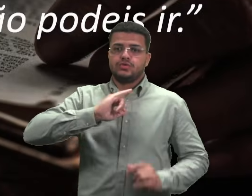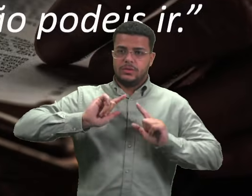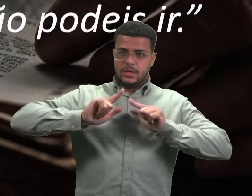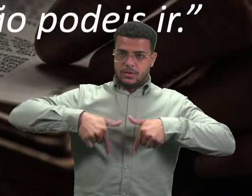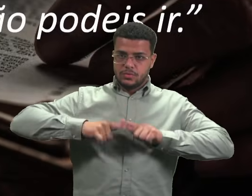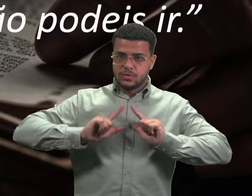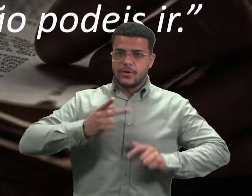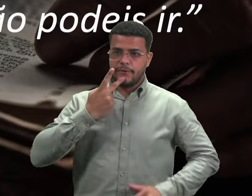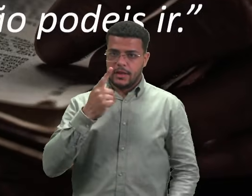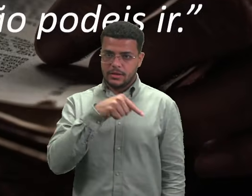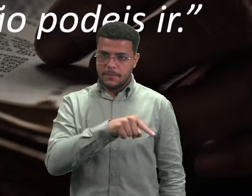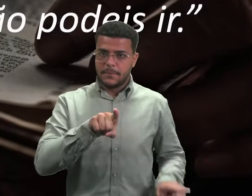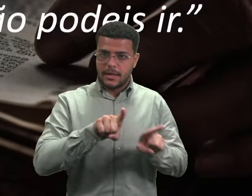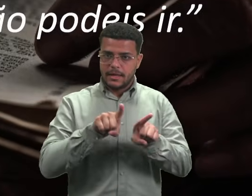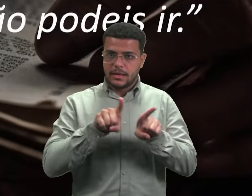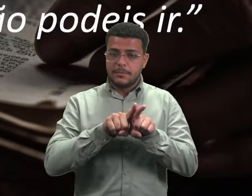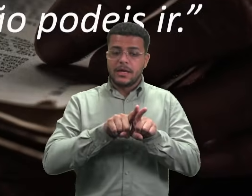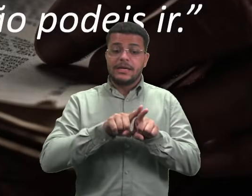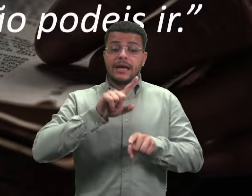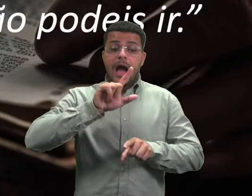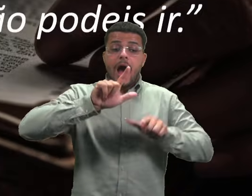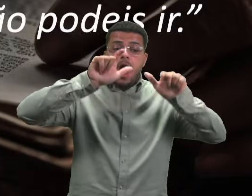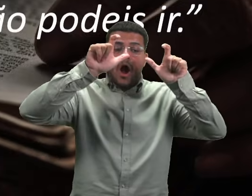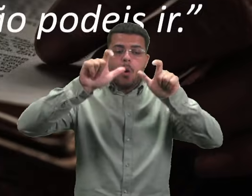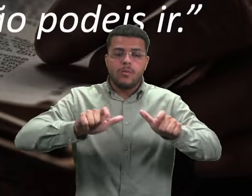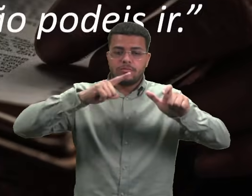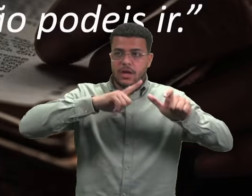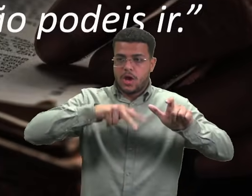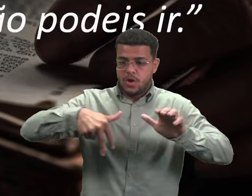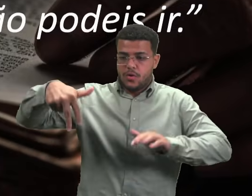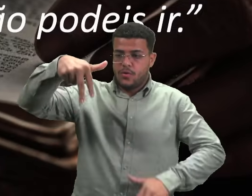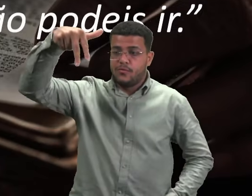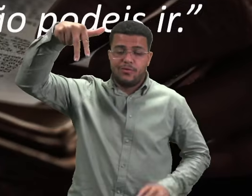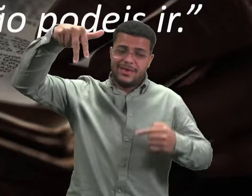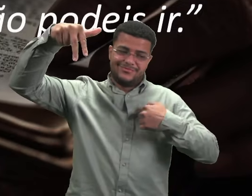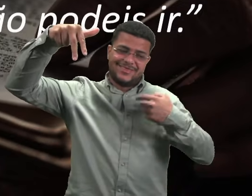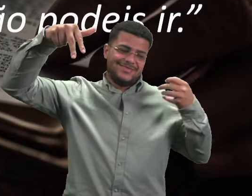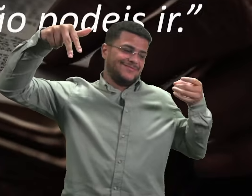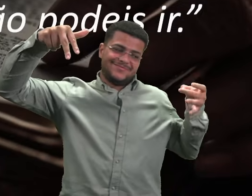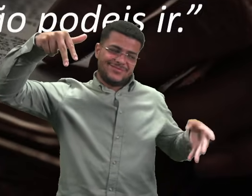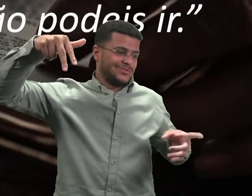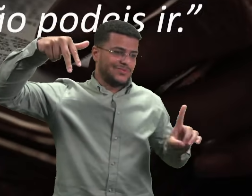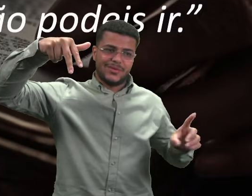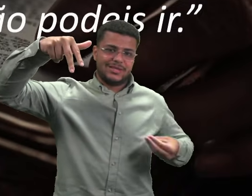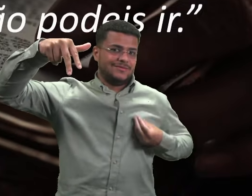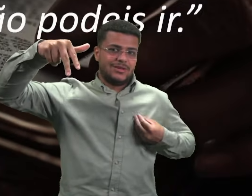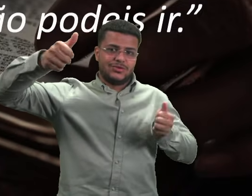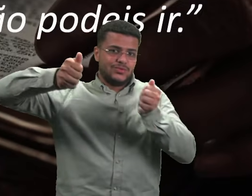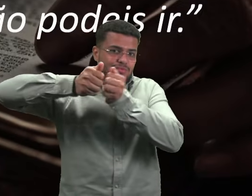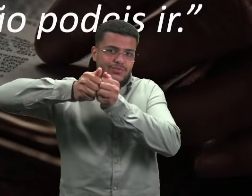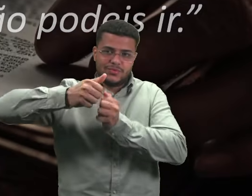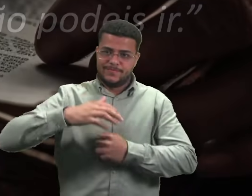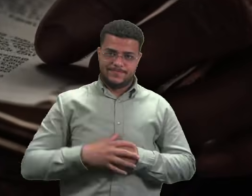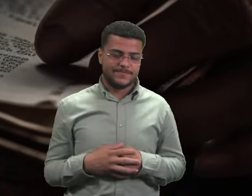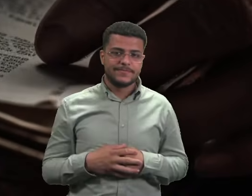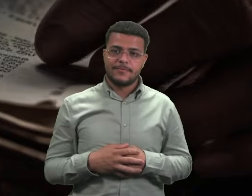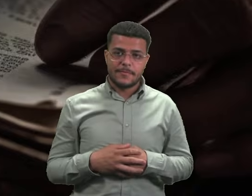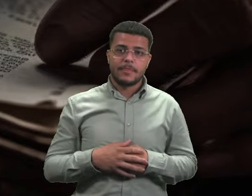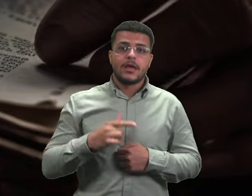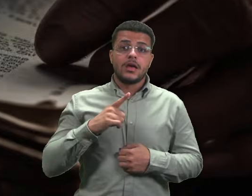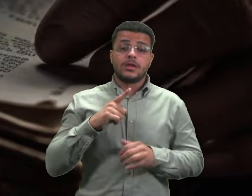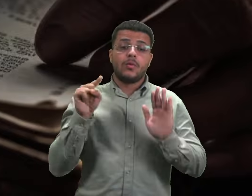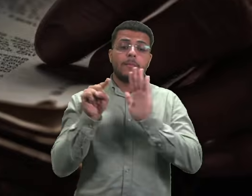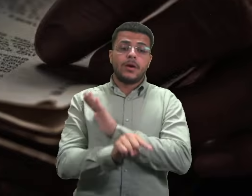outros: para onde eu vou, vocês o quê? Vocês não podem ir. Então Pedro perguntou nos versículos